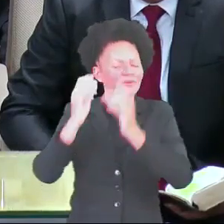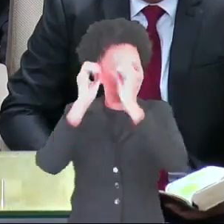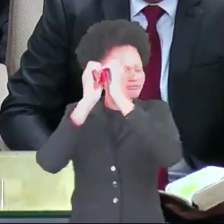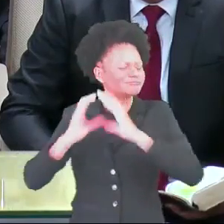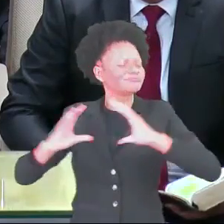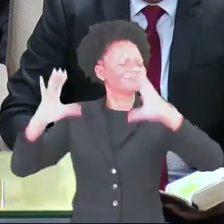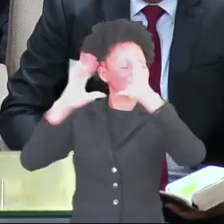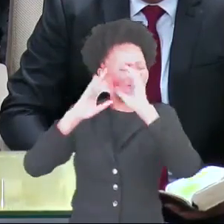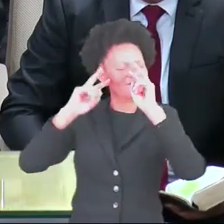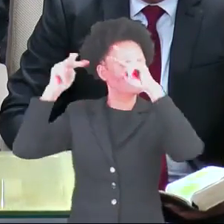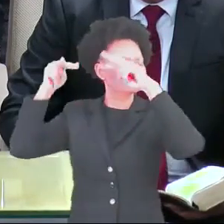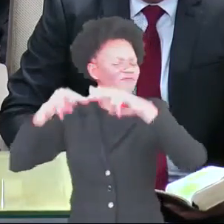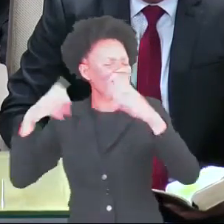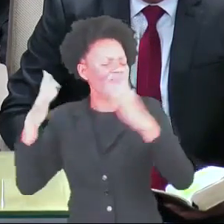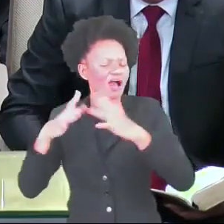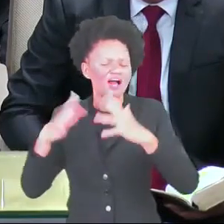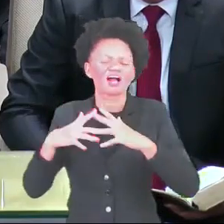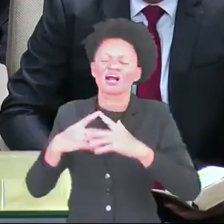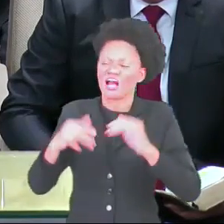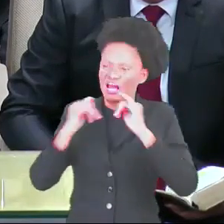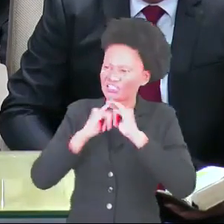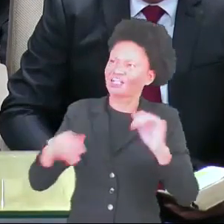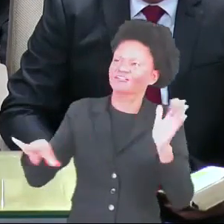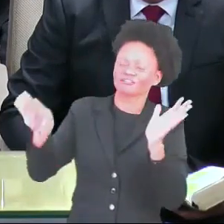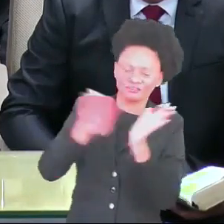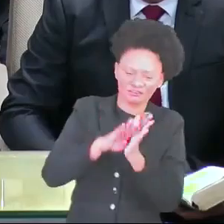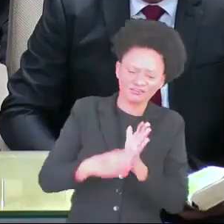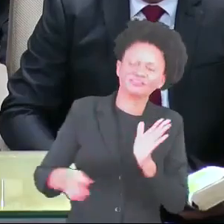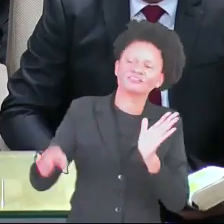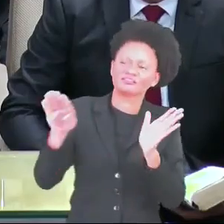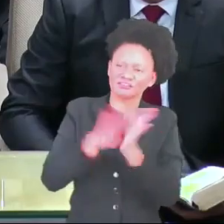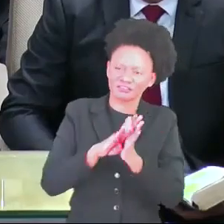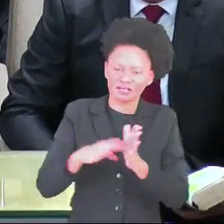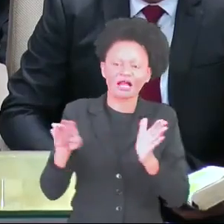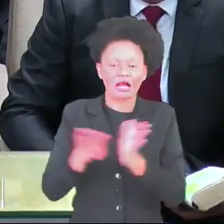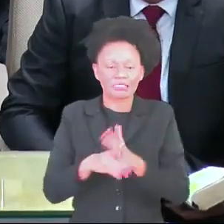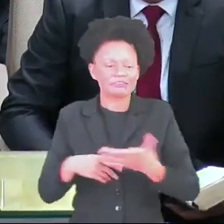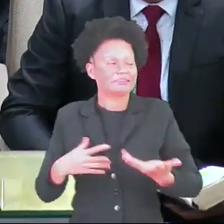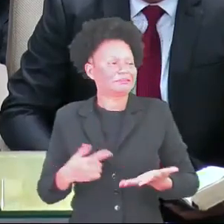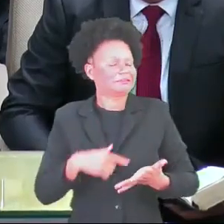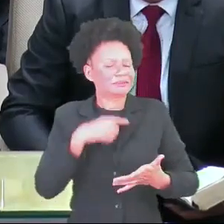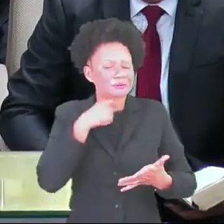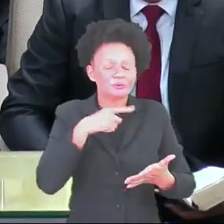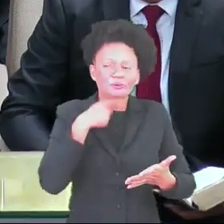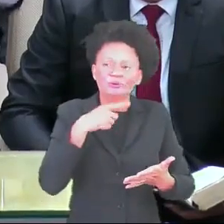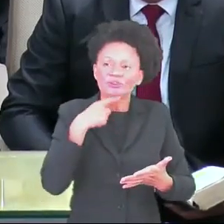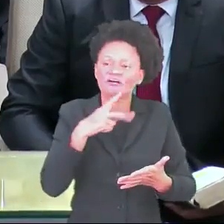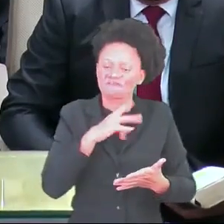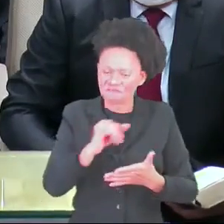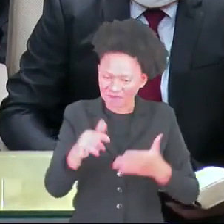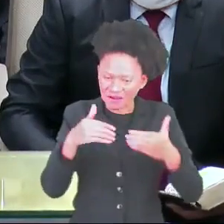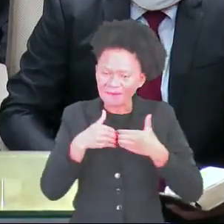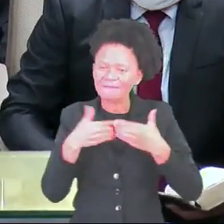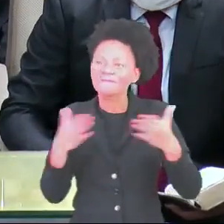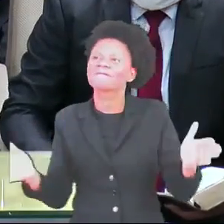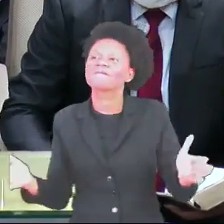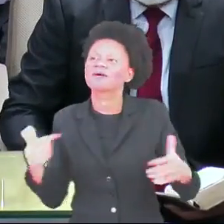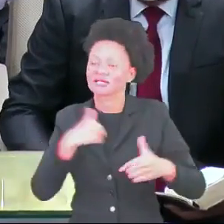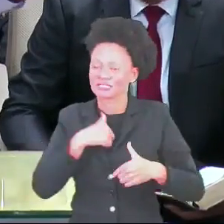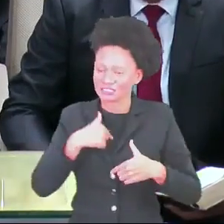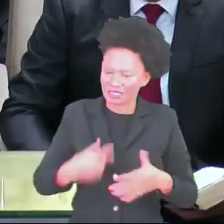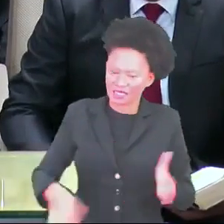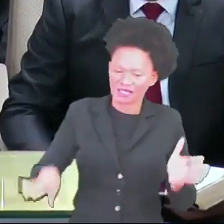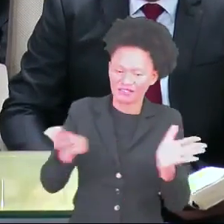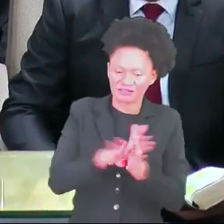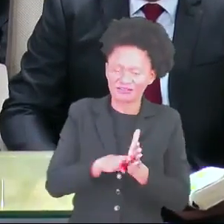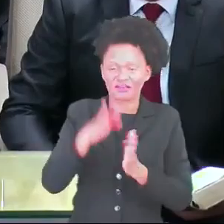enxergar agora e comece a declarar. Está chegando, está vindo. Aquela porta que eu bati vai abrir. Aquilo que eu preciso está agora